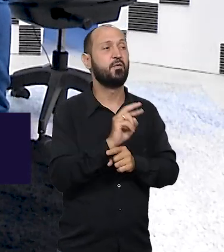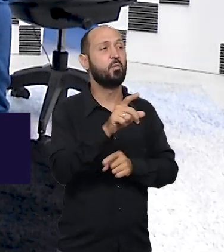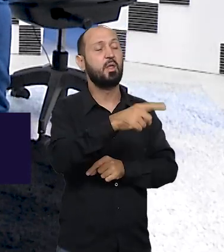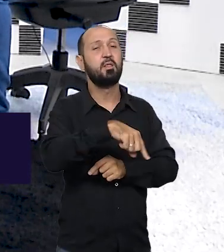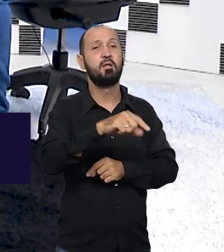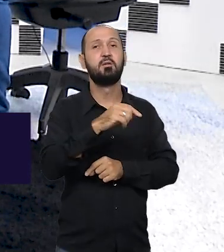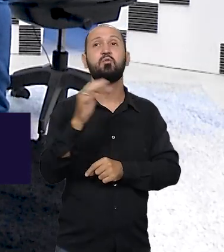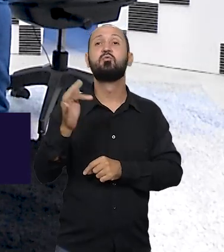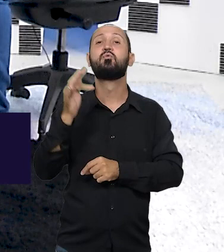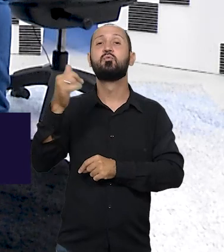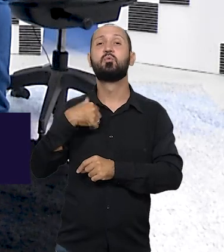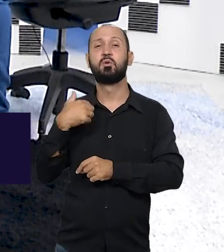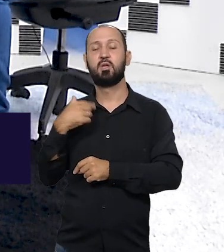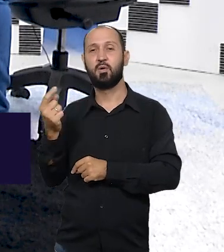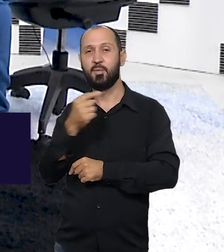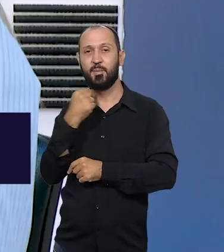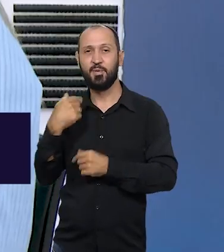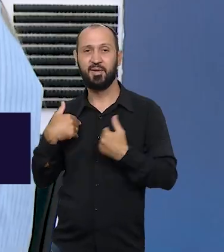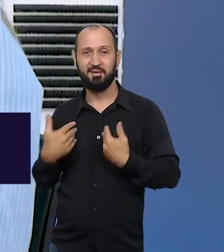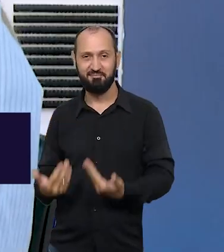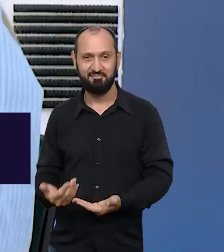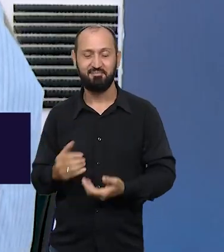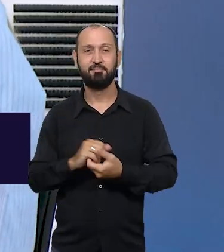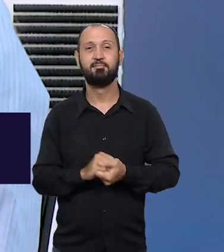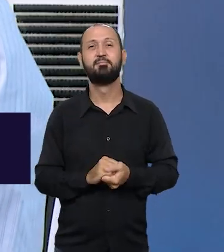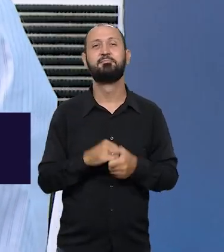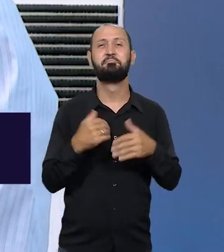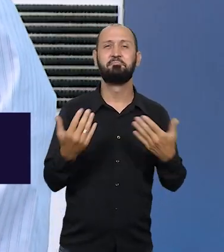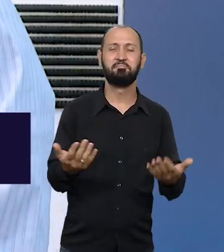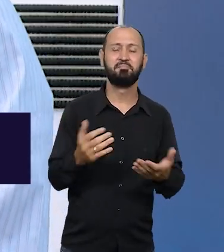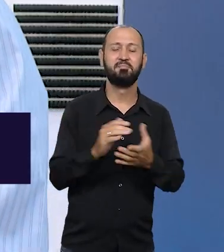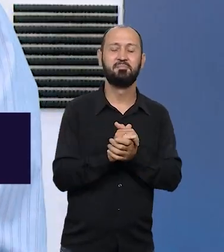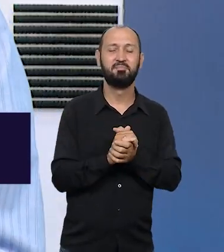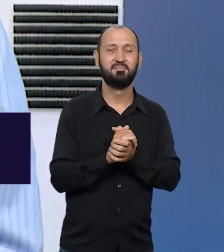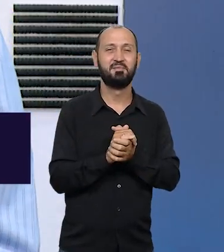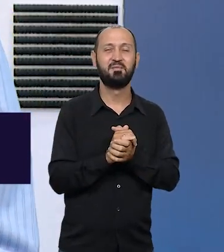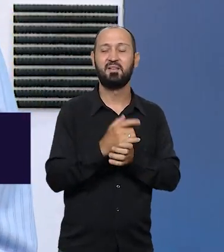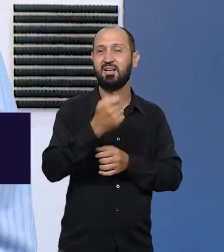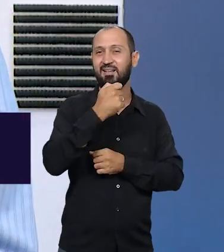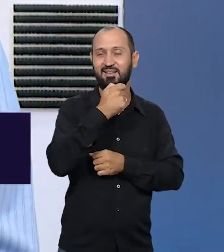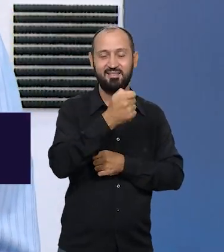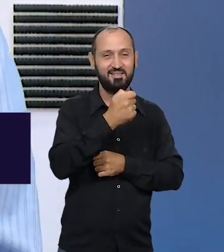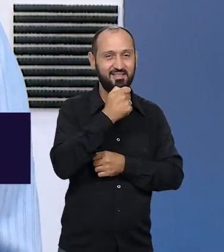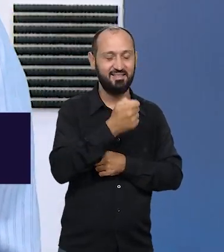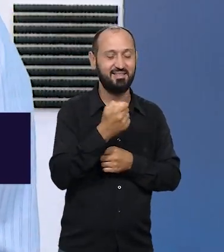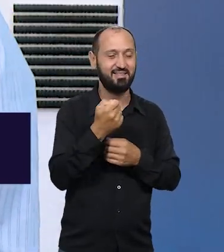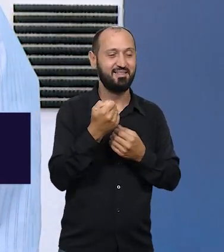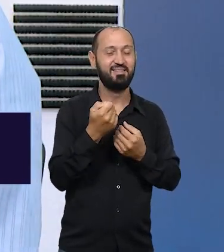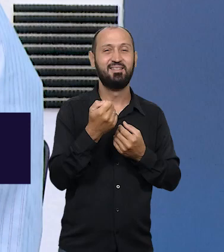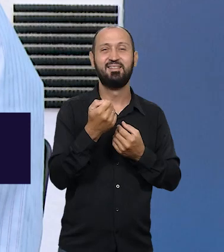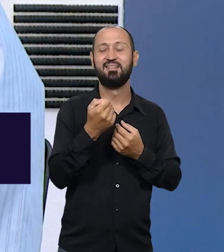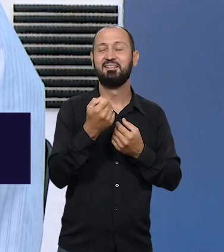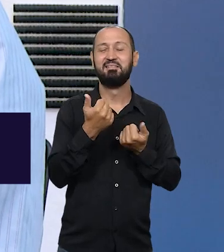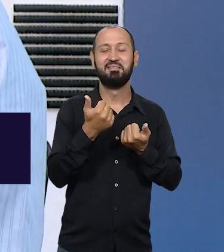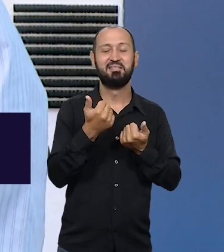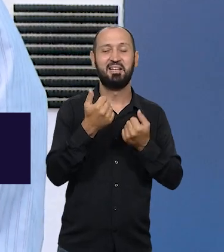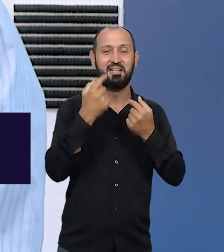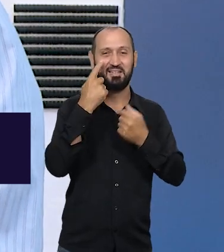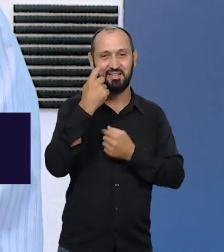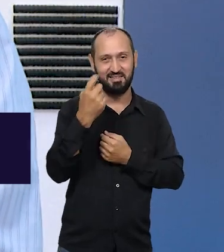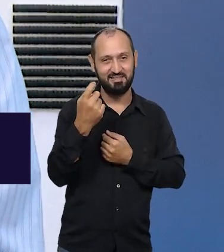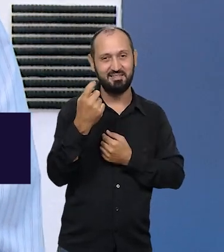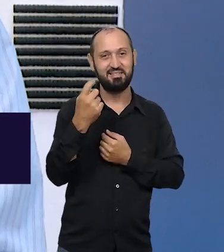embora? Né? Certo. Bem, gente, olha, a nossa entrevista está bem interessante